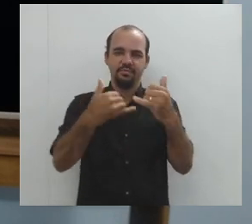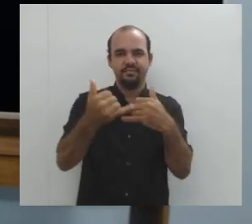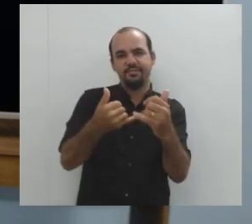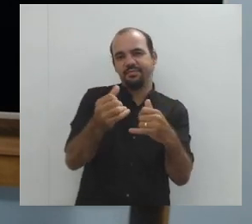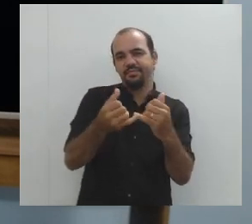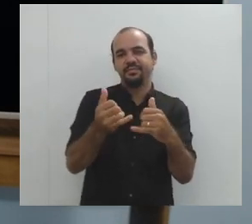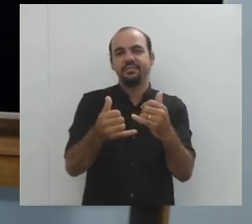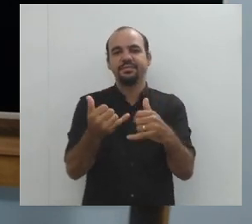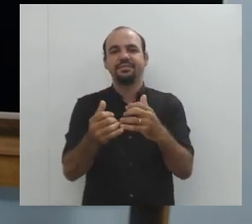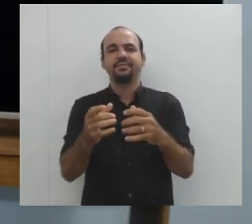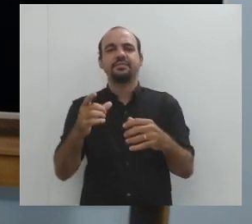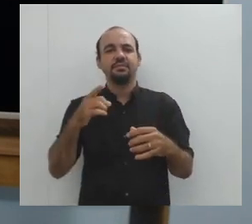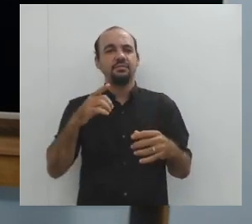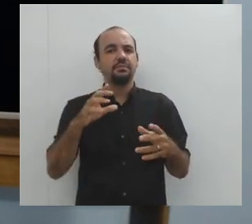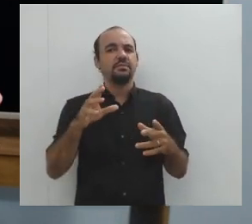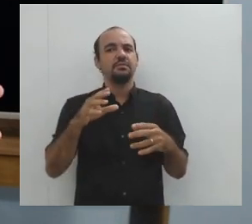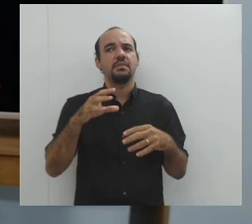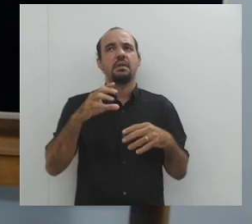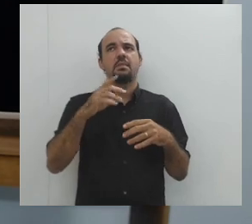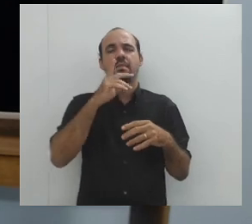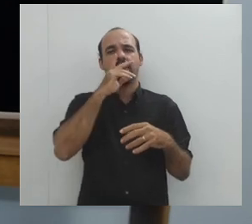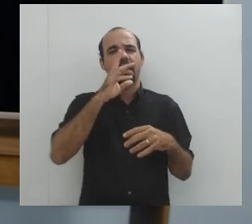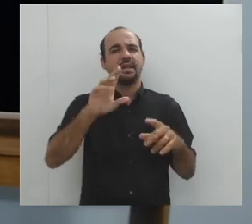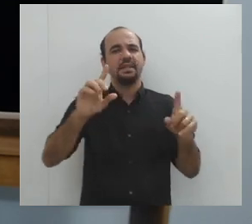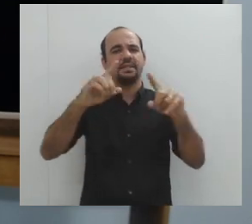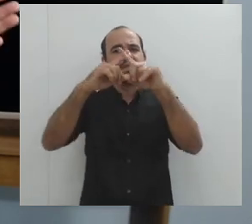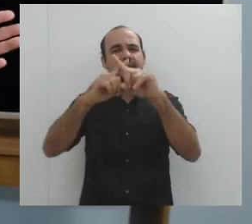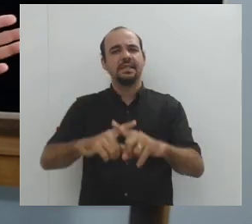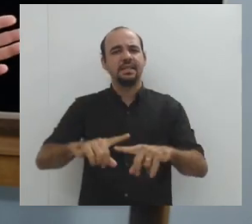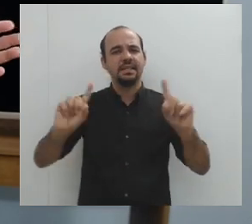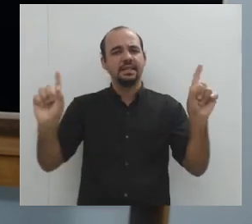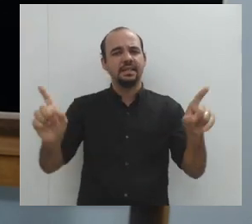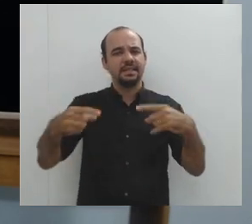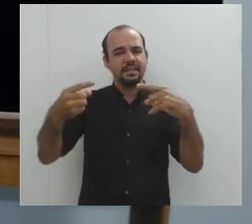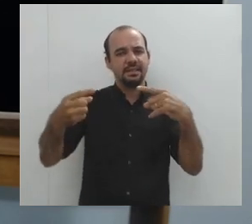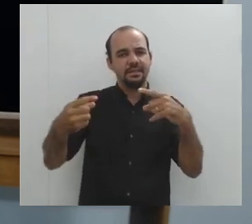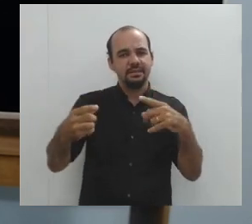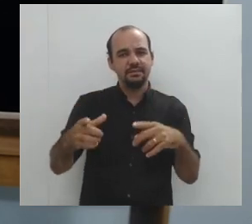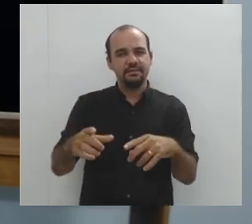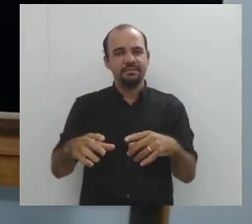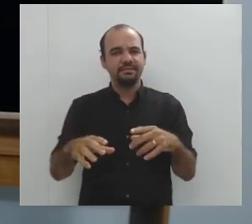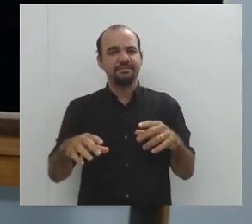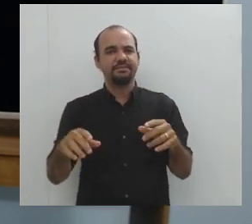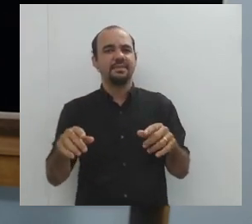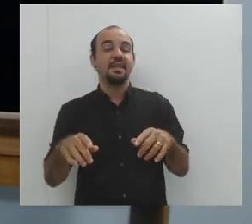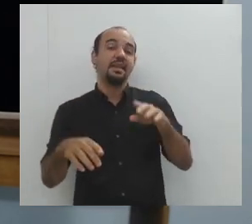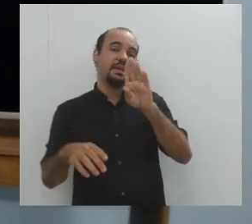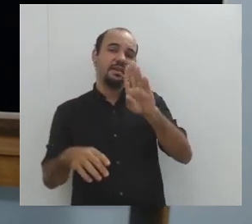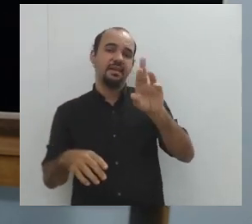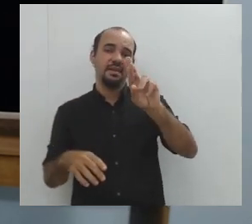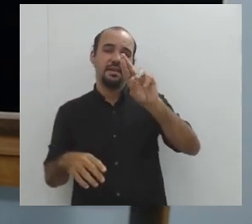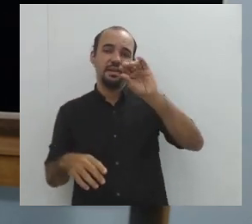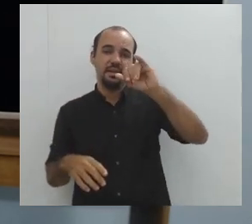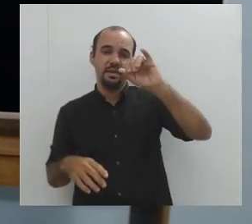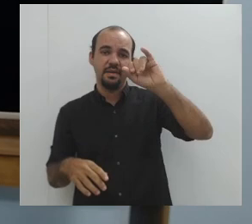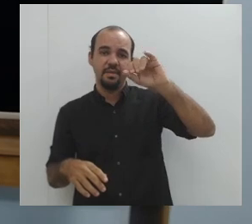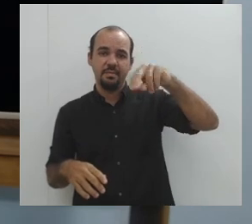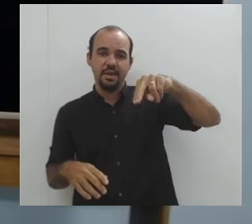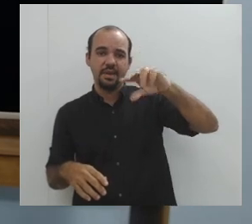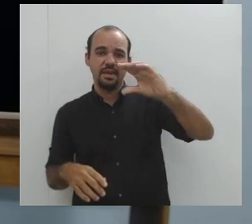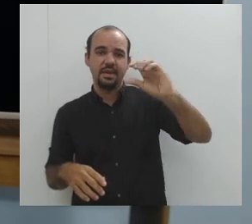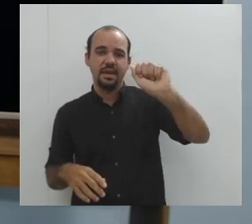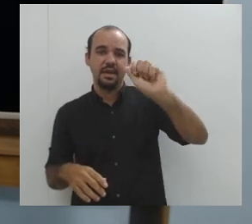logo, nos remete à questão competitiva. E brincadeiras, quando a gente fala brincadeira, aí entra